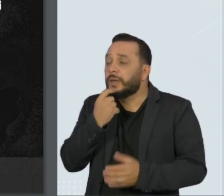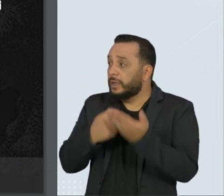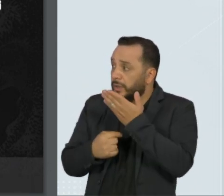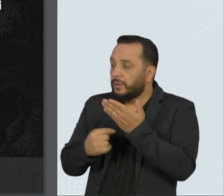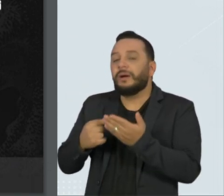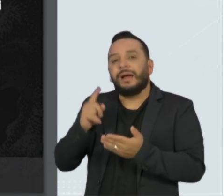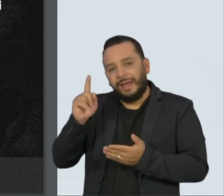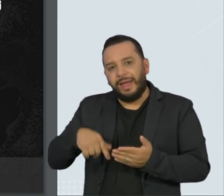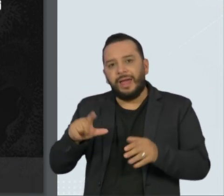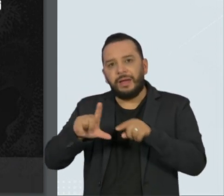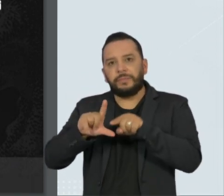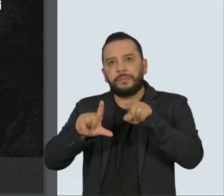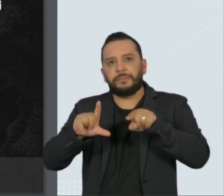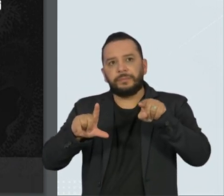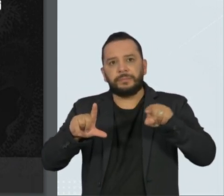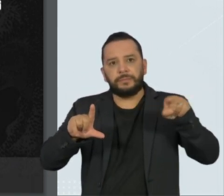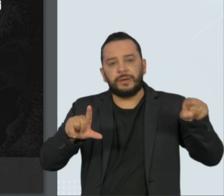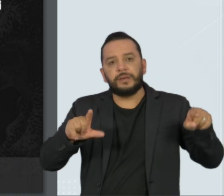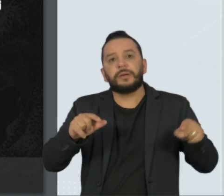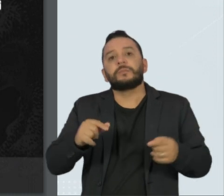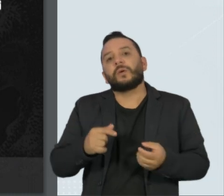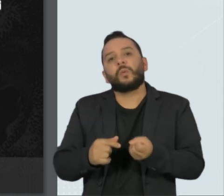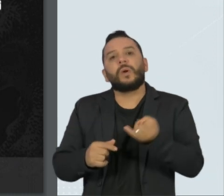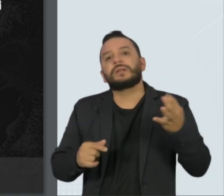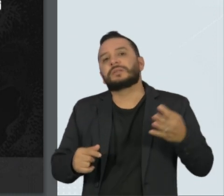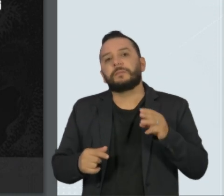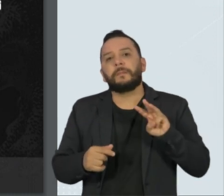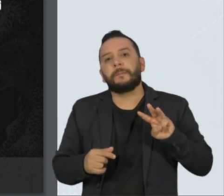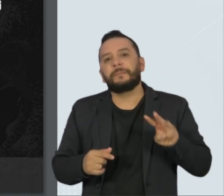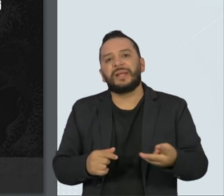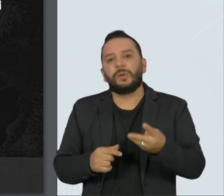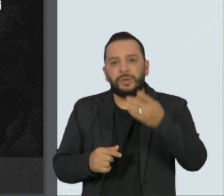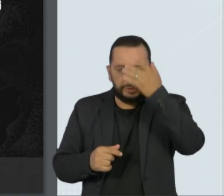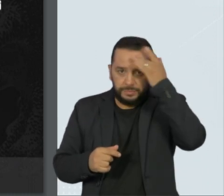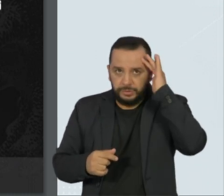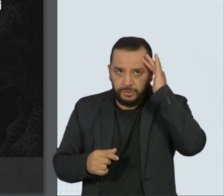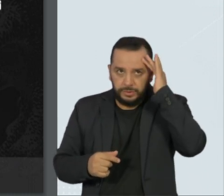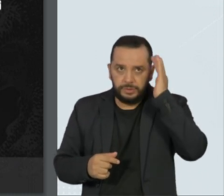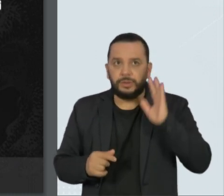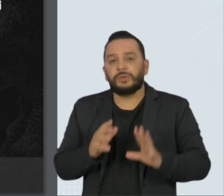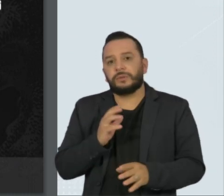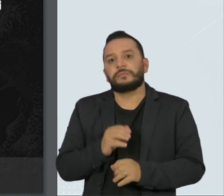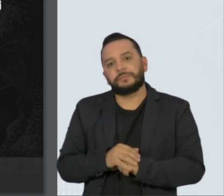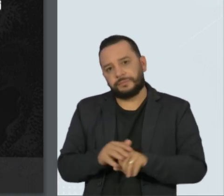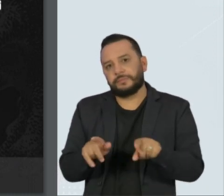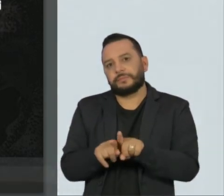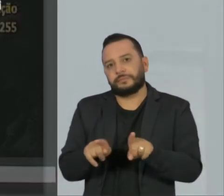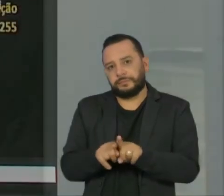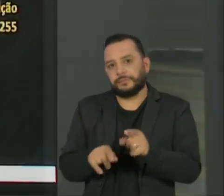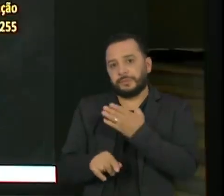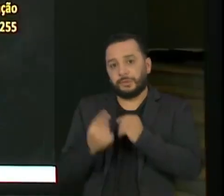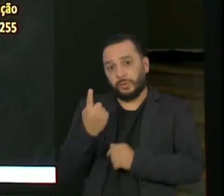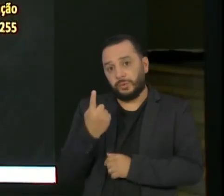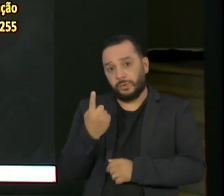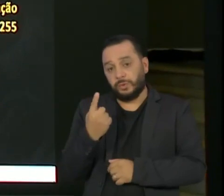de habitantes. Então, veja o salto que foi dado aí em 2 meses. Próximo.